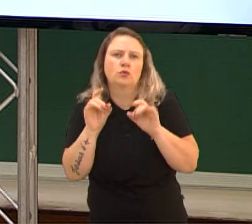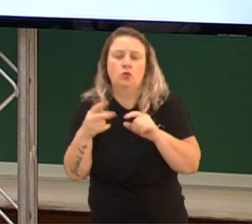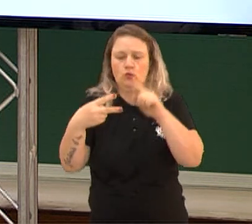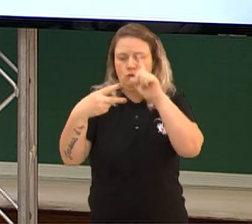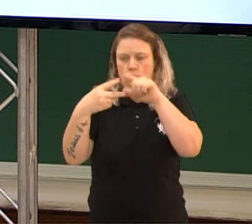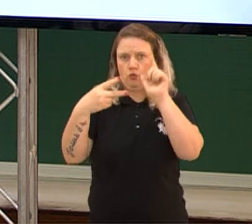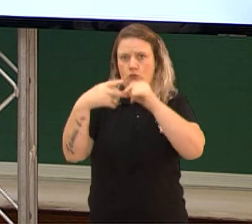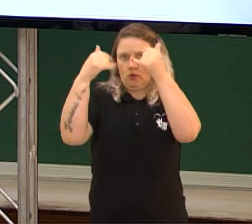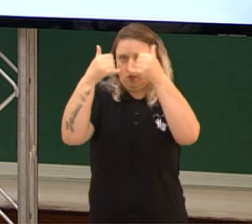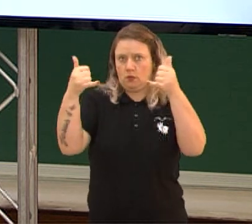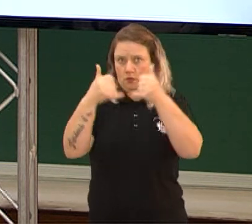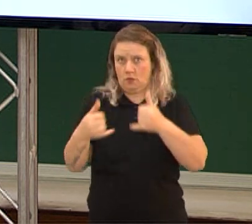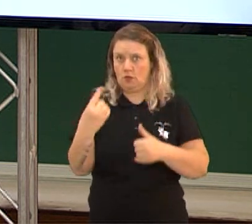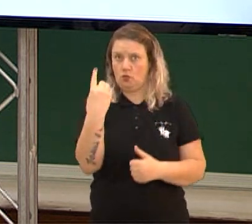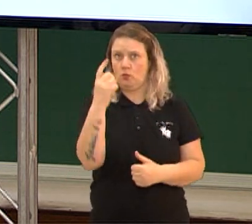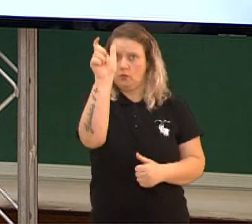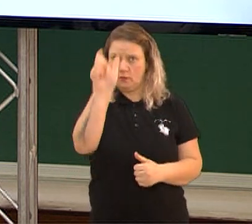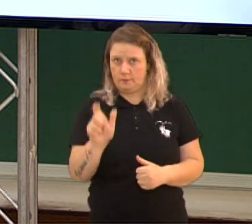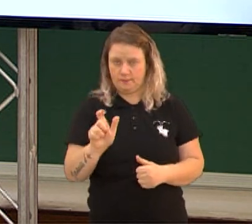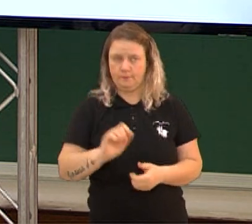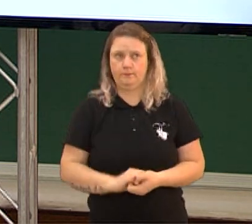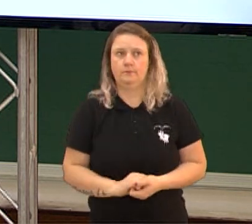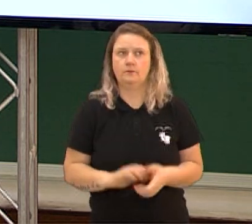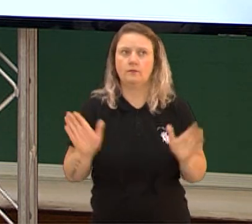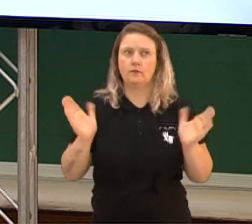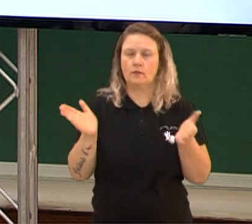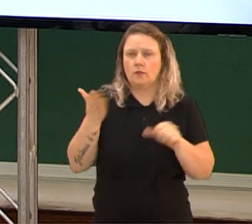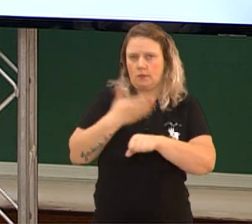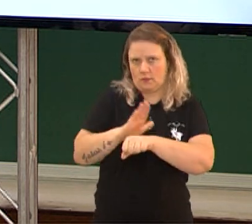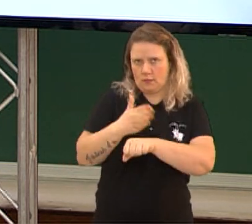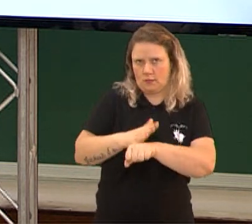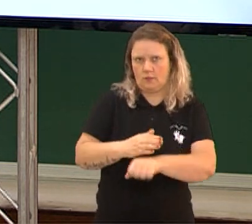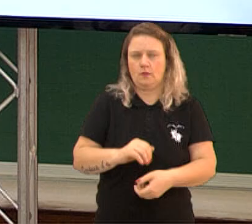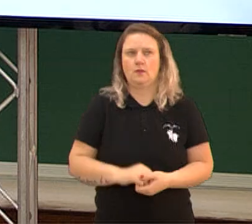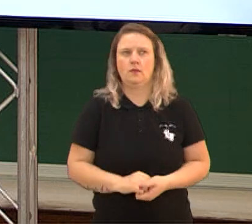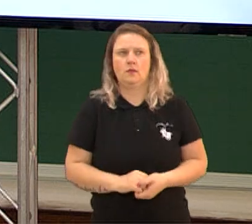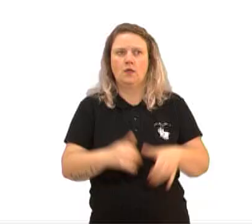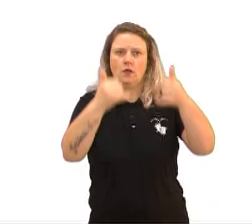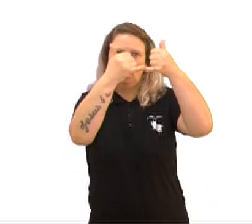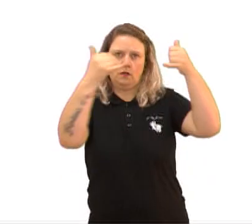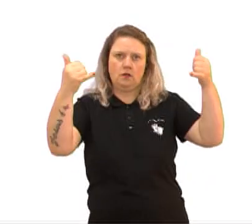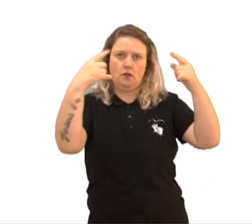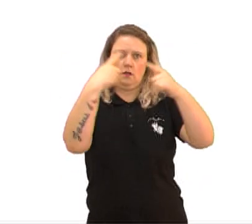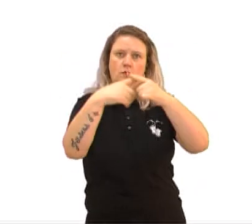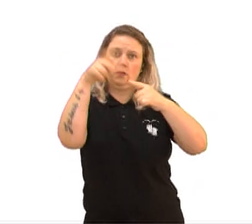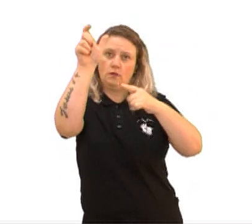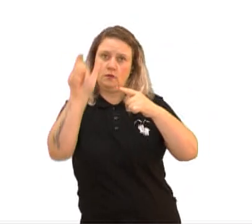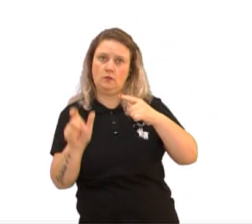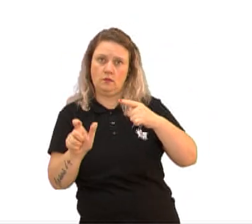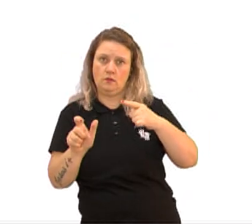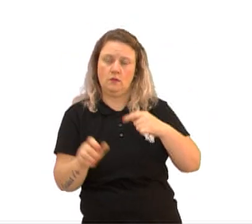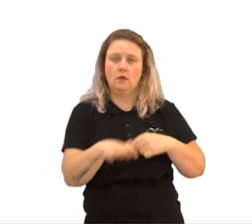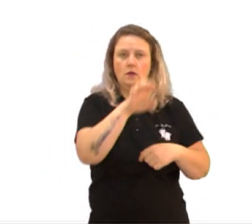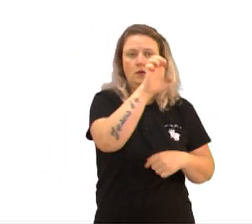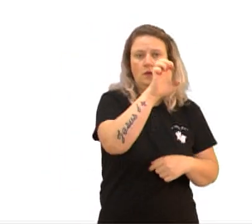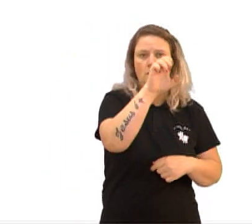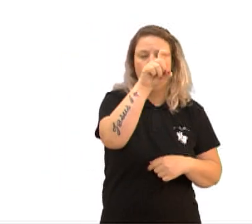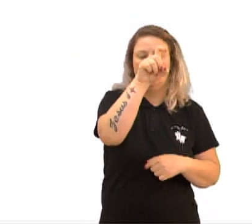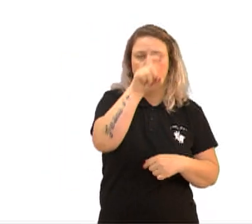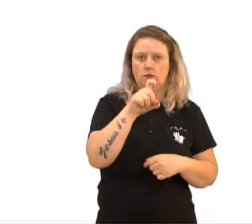e uma coluna. Portanto, uma matriz coluna. Vamos fazer a conta então. Linha vezes coluna. EX vezes